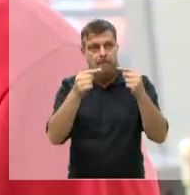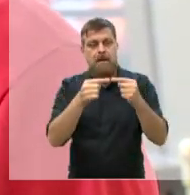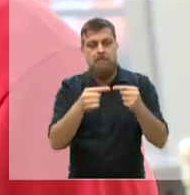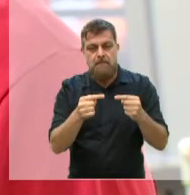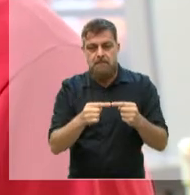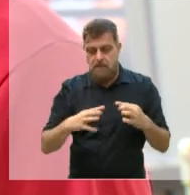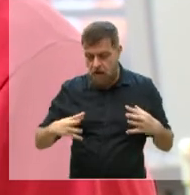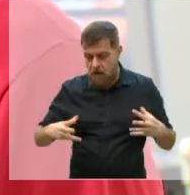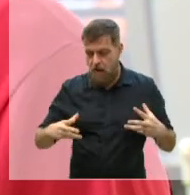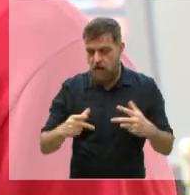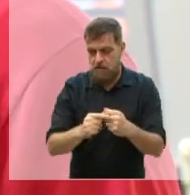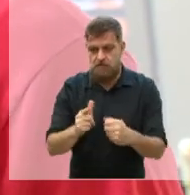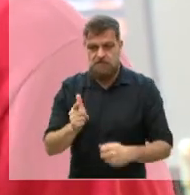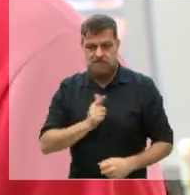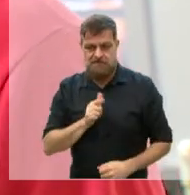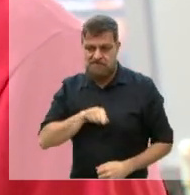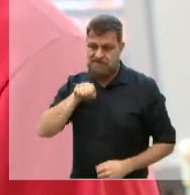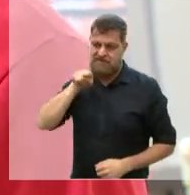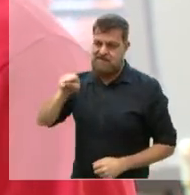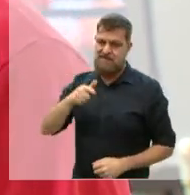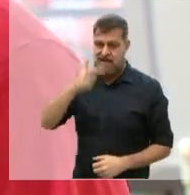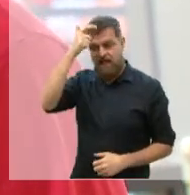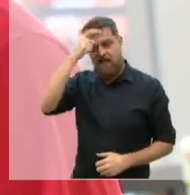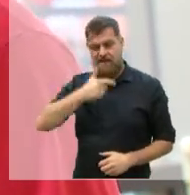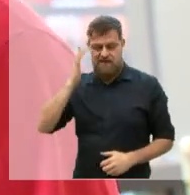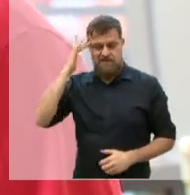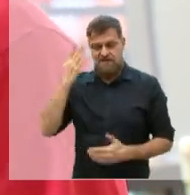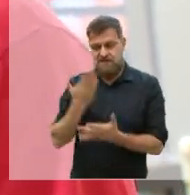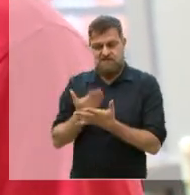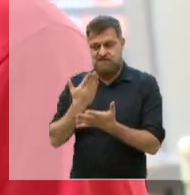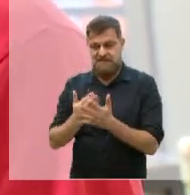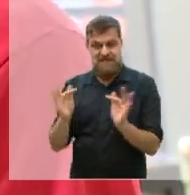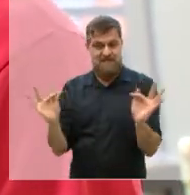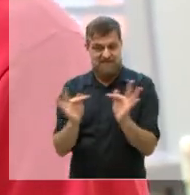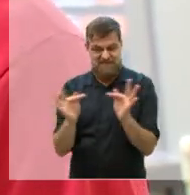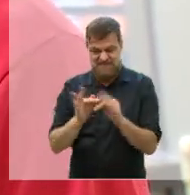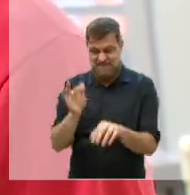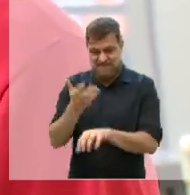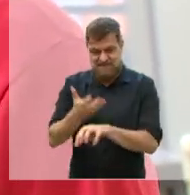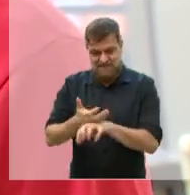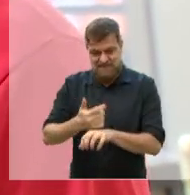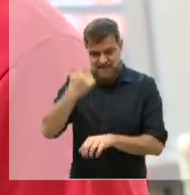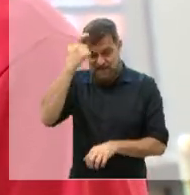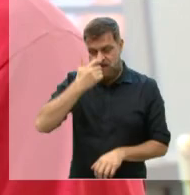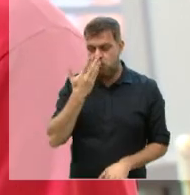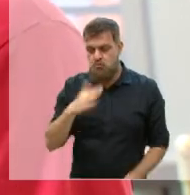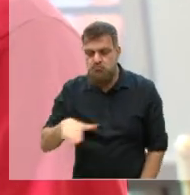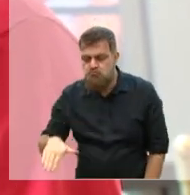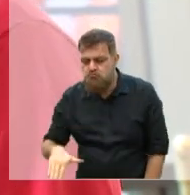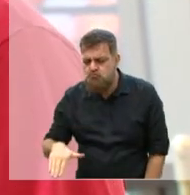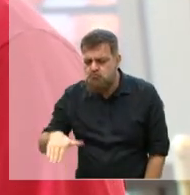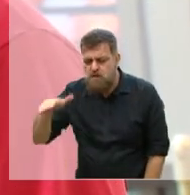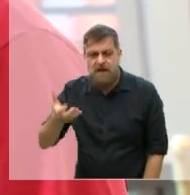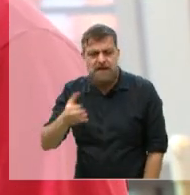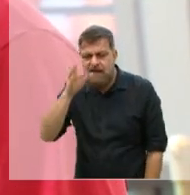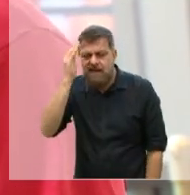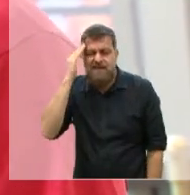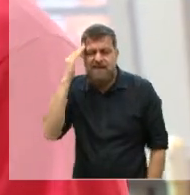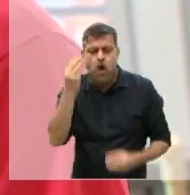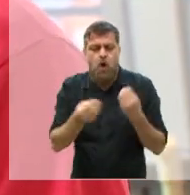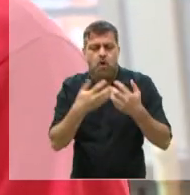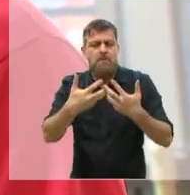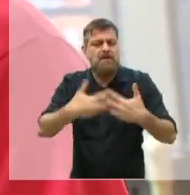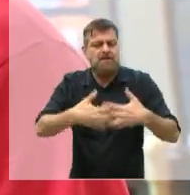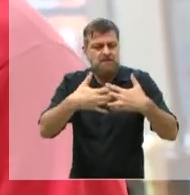dúvida. Falou aí da perícia. Eu acho que eu fiz física porque eu sempre desde criança quis saber como é que as coisas funcionam. E é